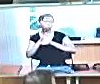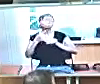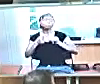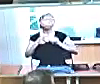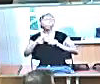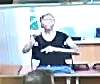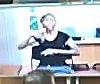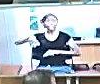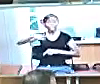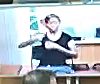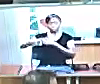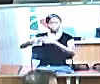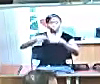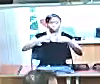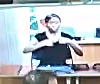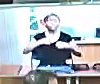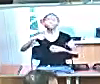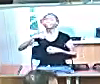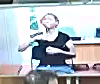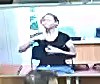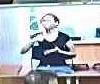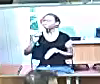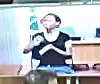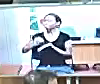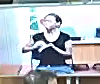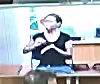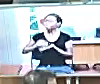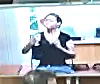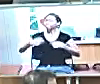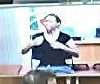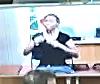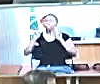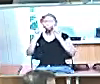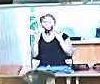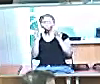existem demandas que precisam ser observadas